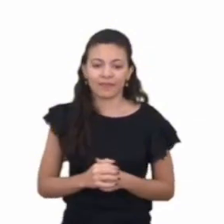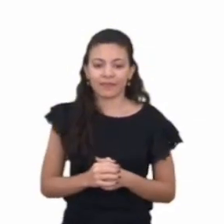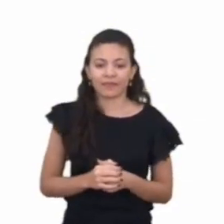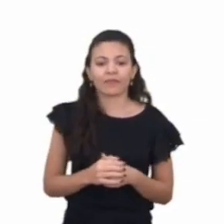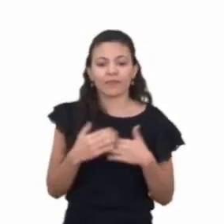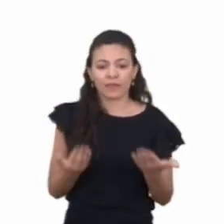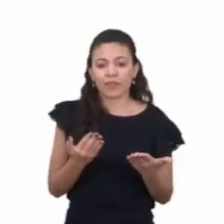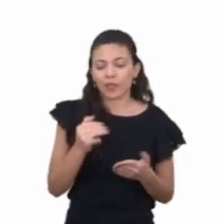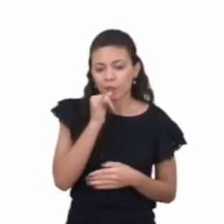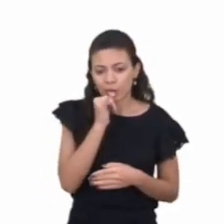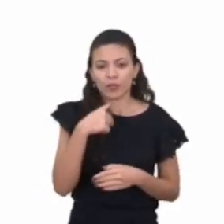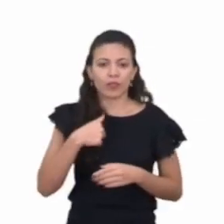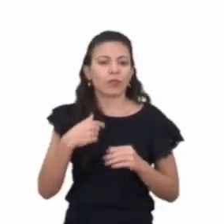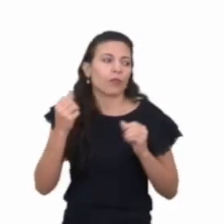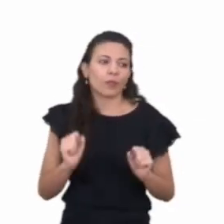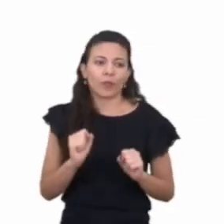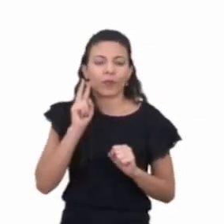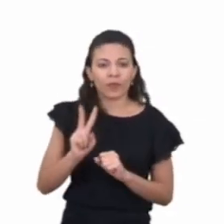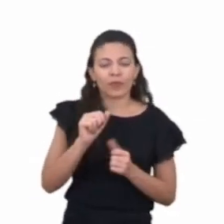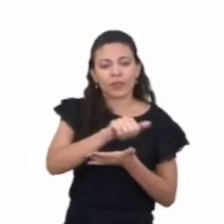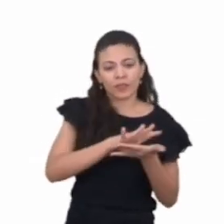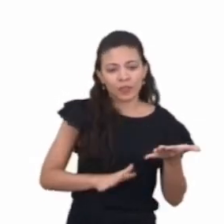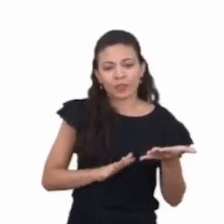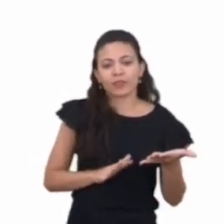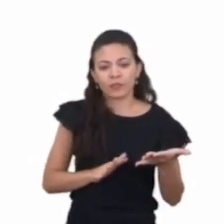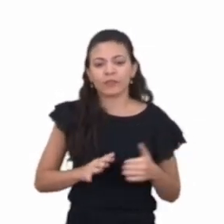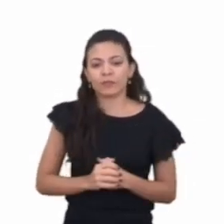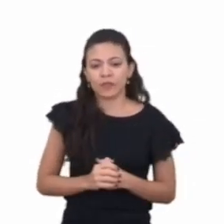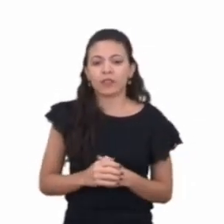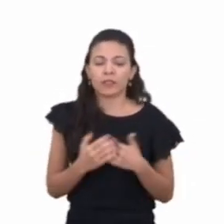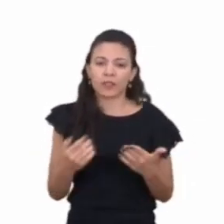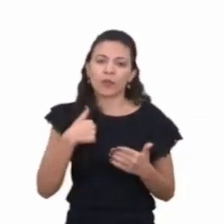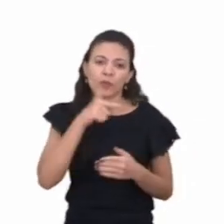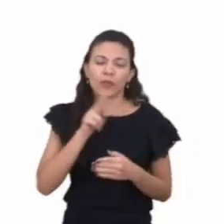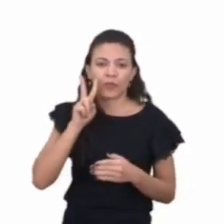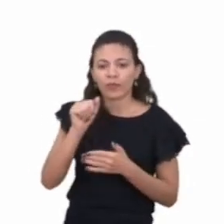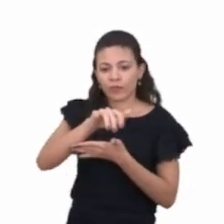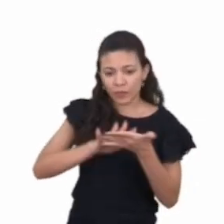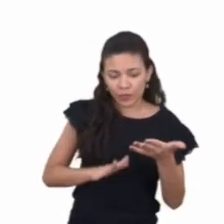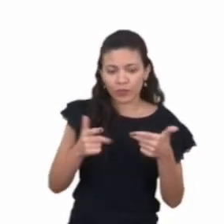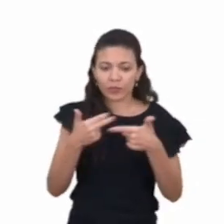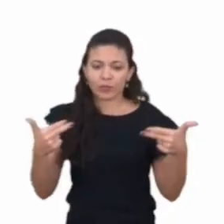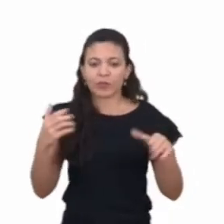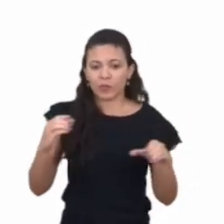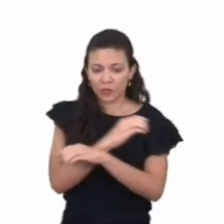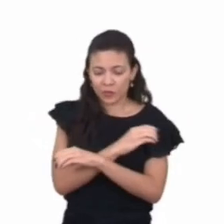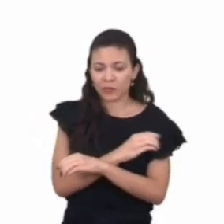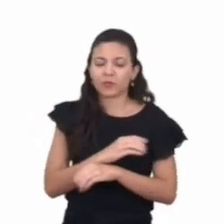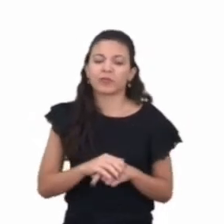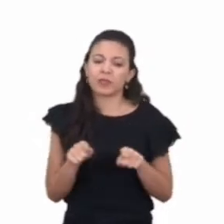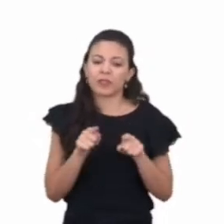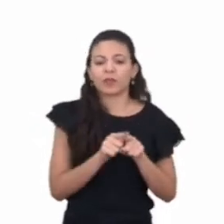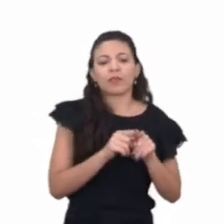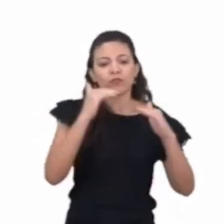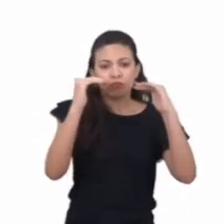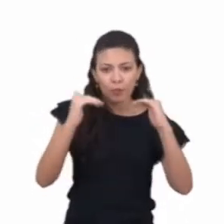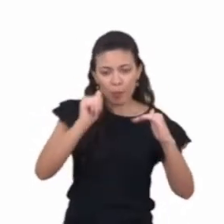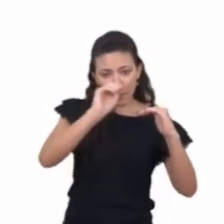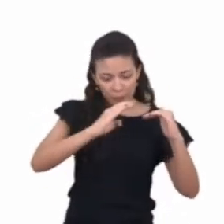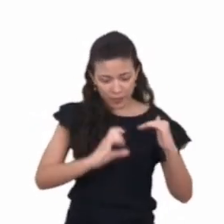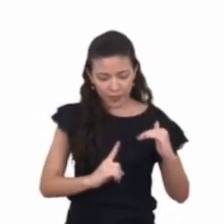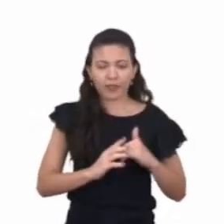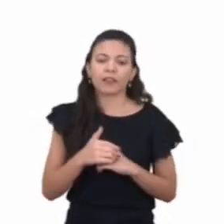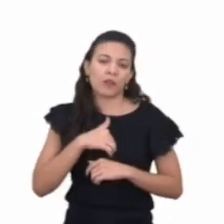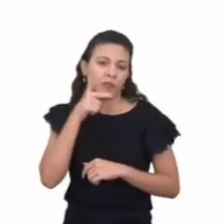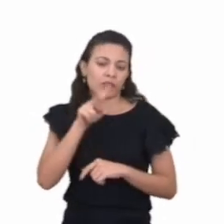ter mais detalhes ali. Eu vou poder ver as minhas tarefas específicas, né? E vou poder ver ali as habilidades, vou ver esse percentual de conclusão e a nota média. E ali do lado vocês vão ver uma barra de status, por